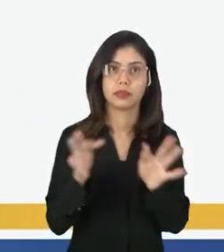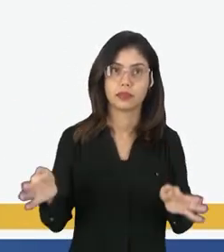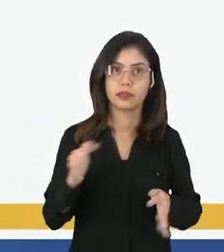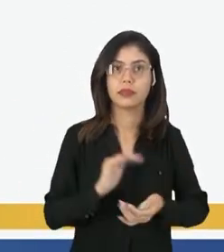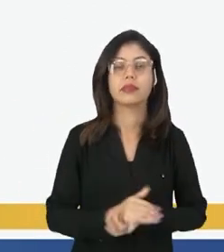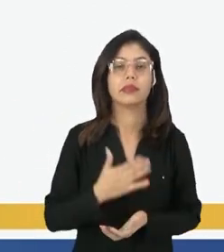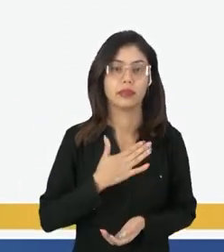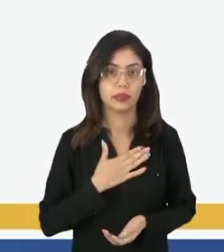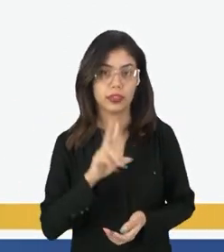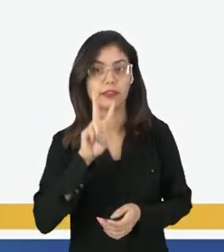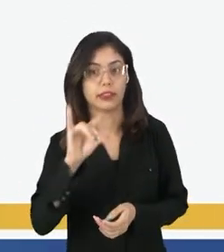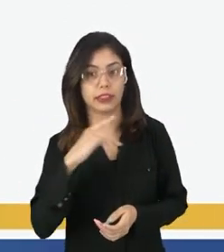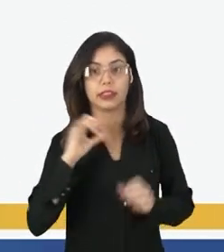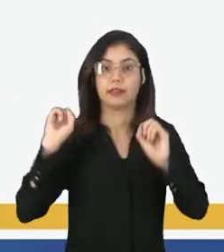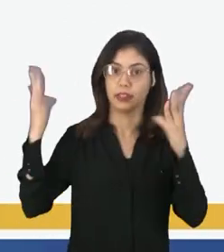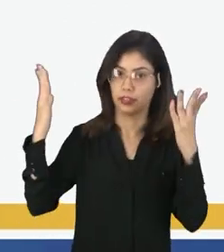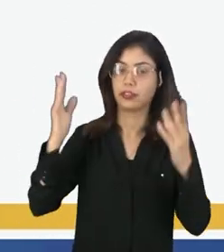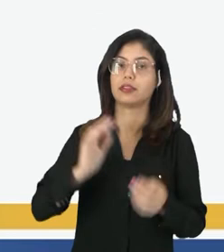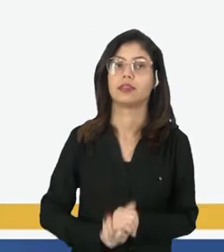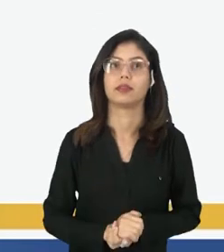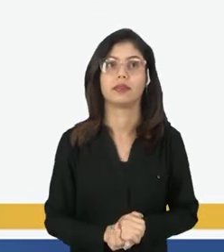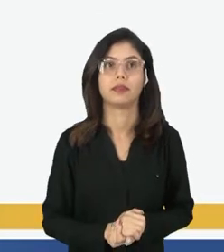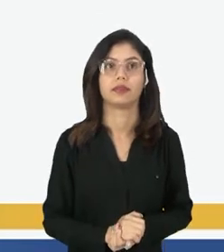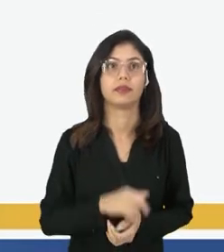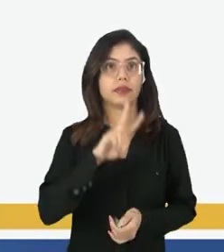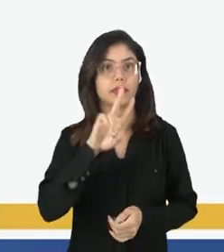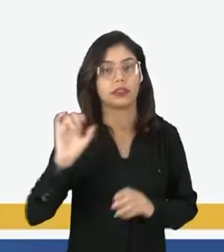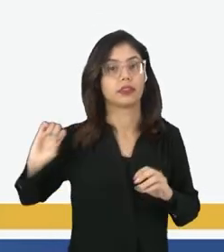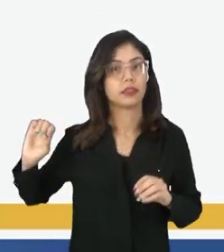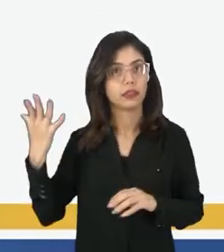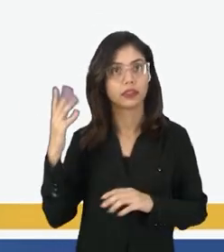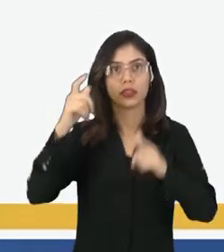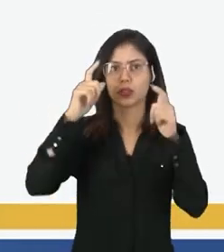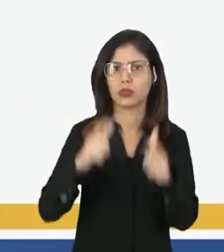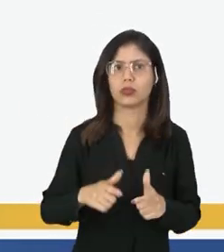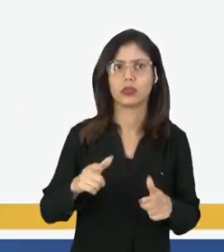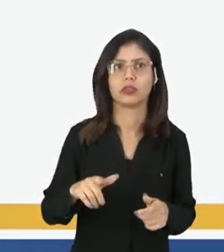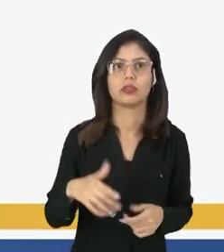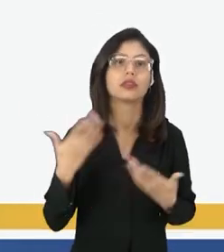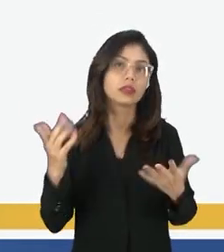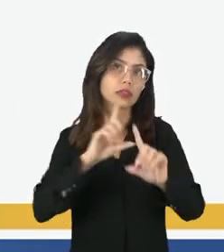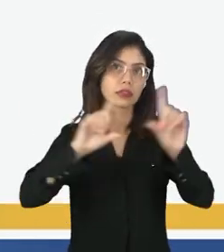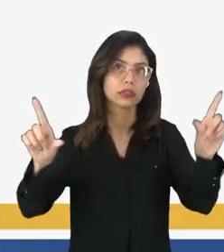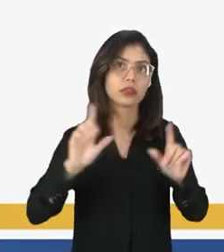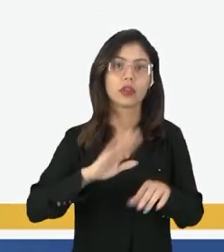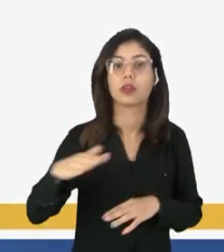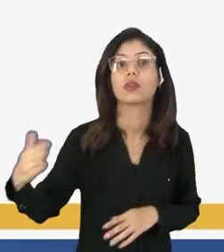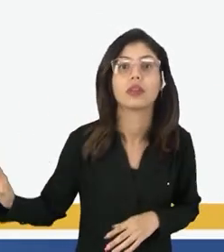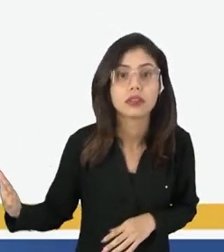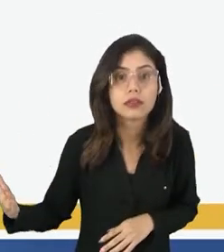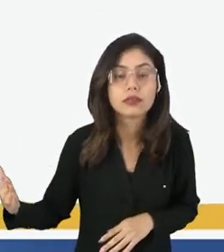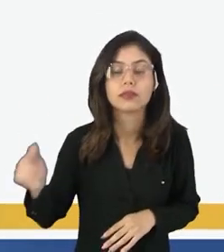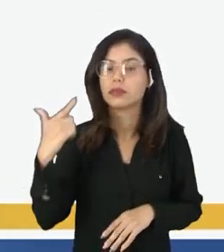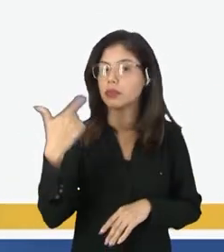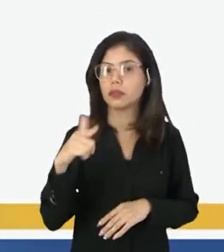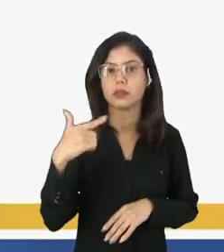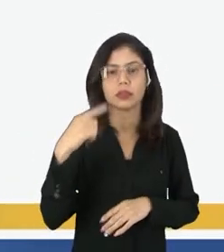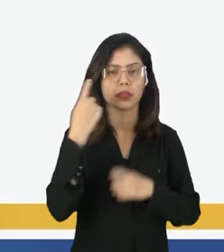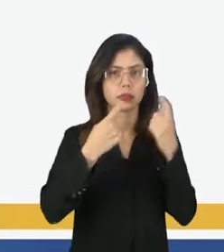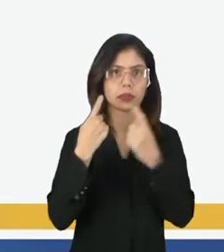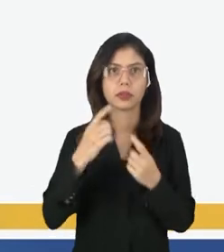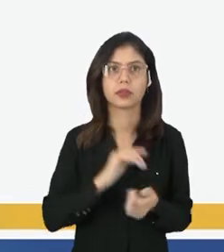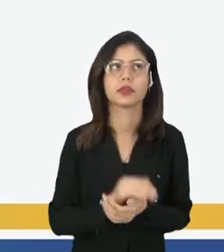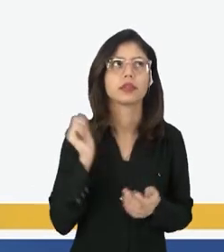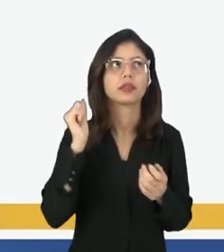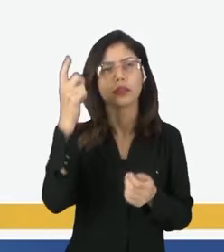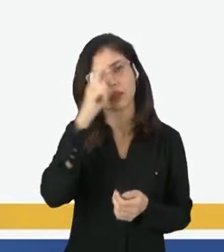nessa frase ia ver uma festa já sabia que a festa é o que vai acontecer e onde é no céu então quando vai acontecer não está